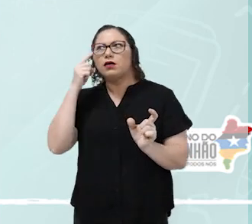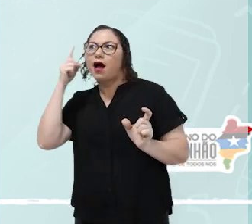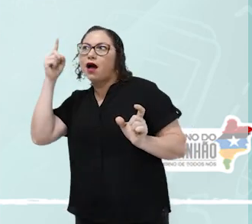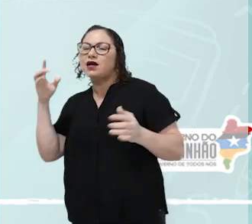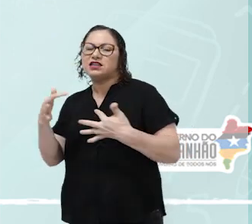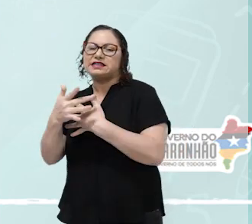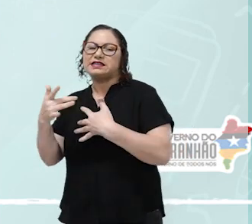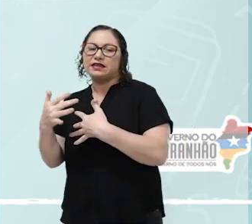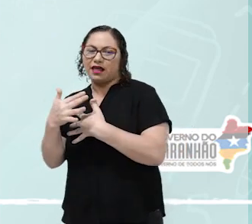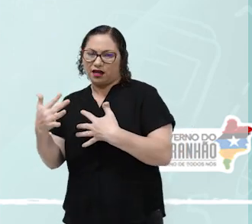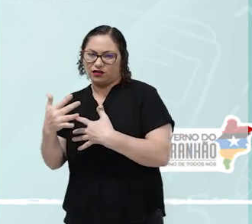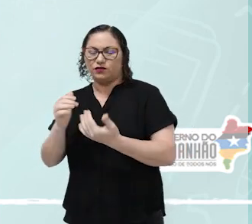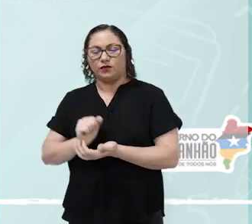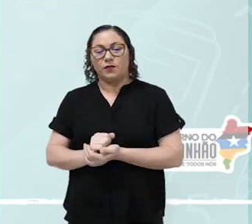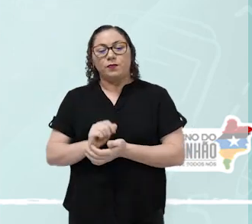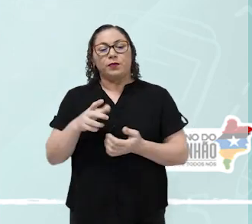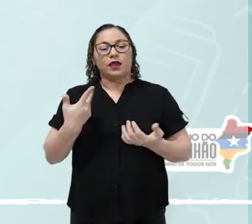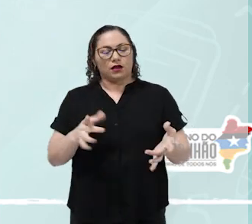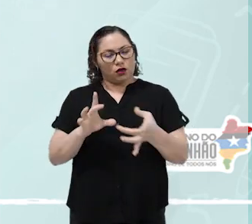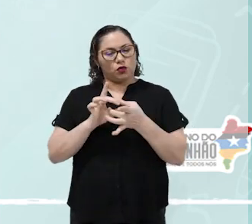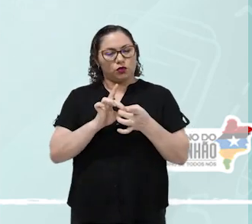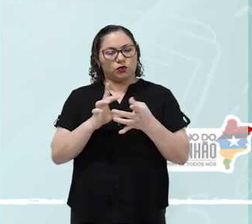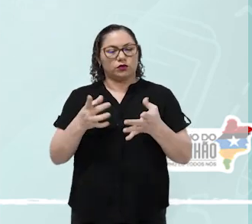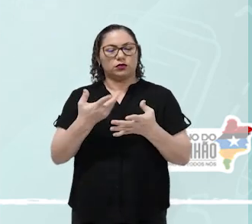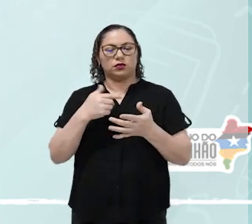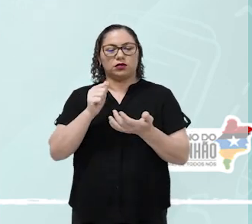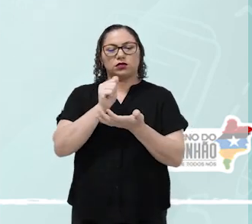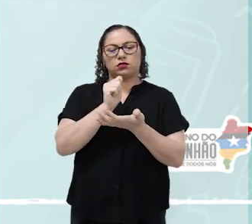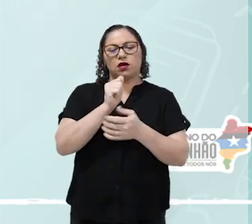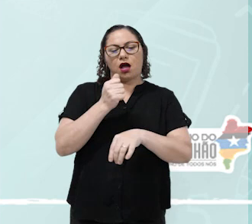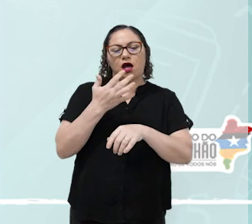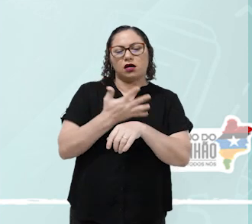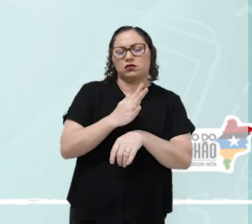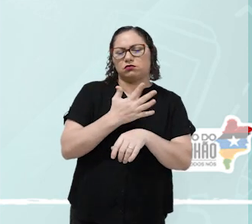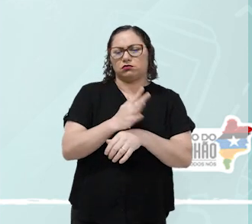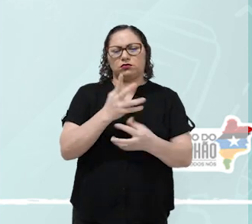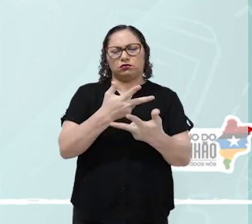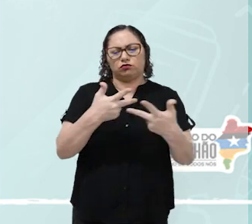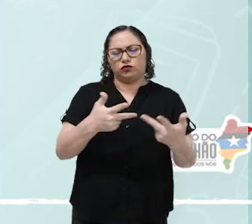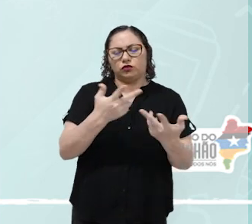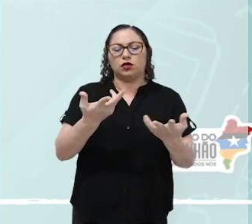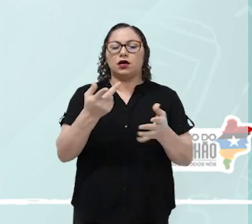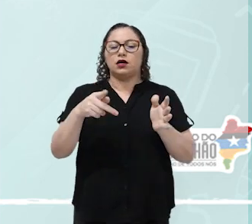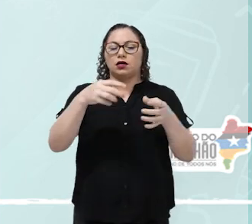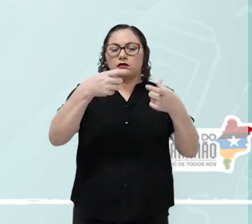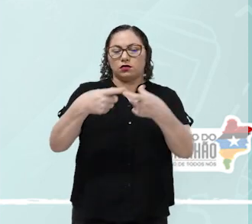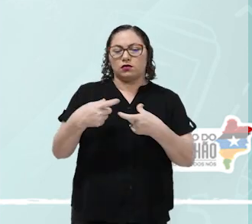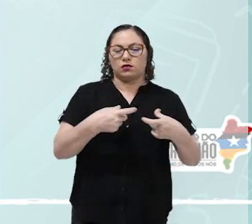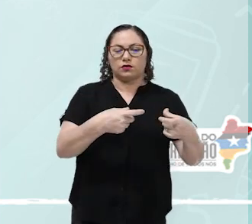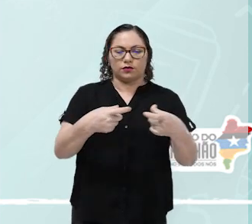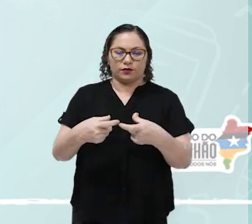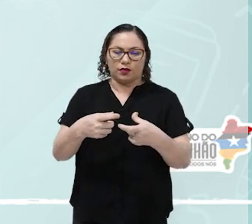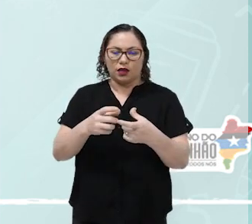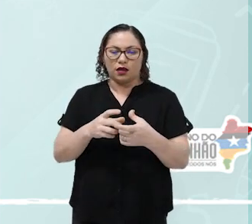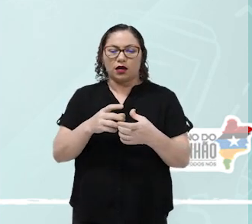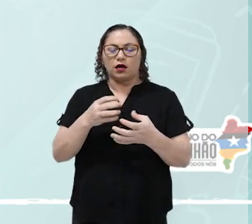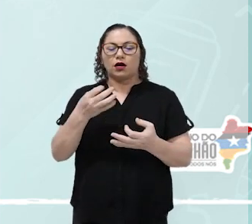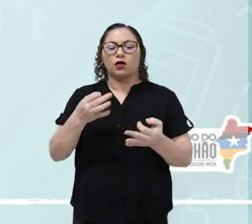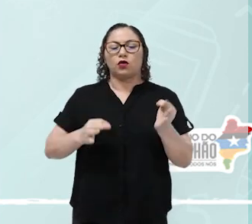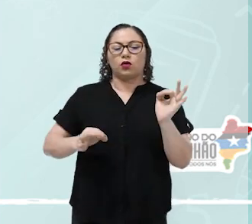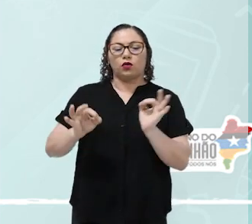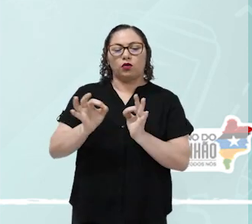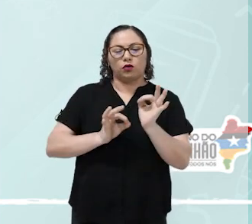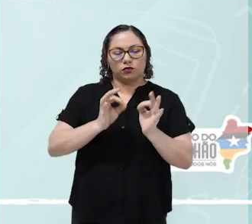de cidade, certo? O conjunto de atividades que ocorrem em uma mesma integração local, com justa posição